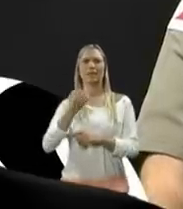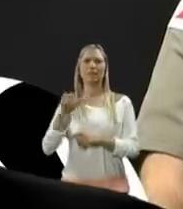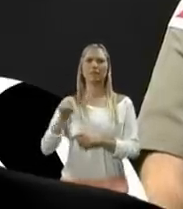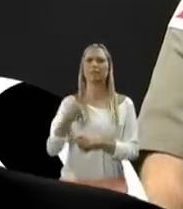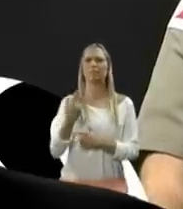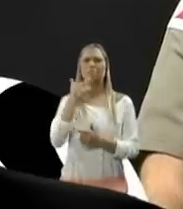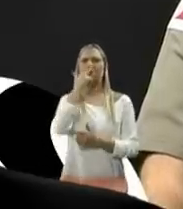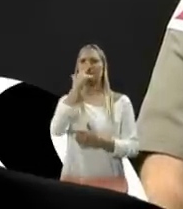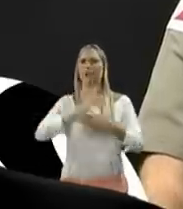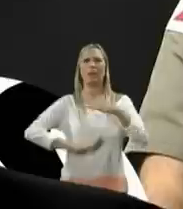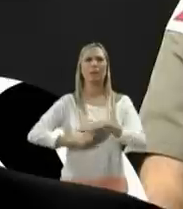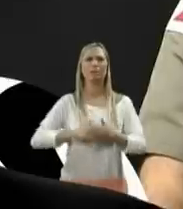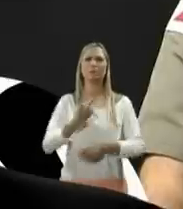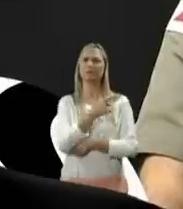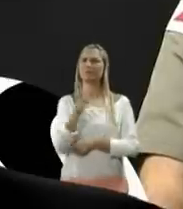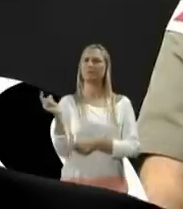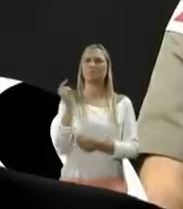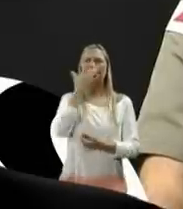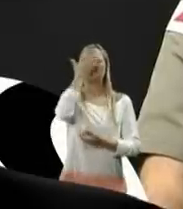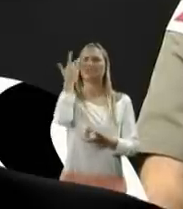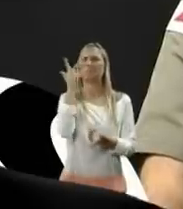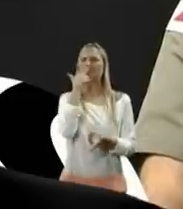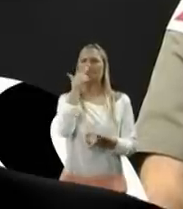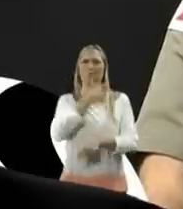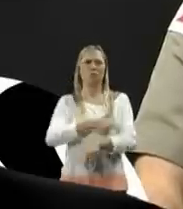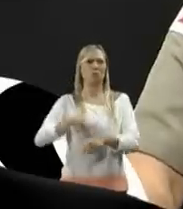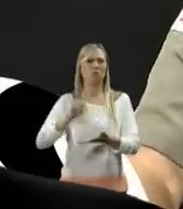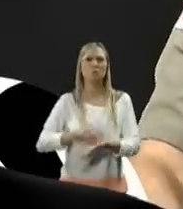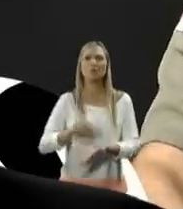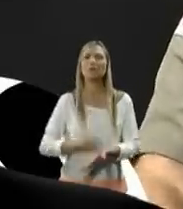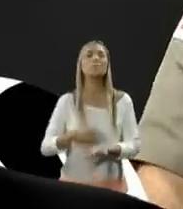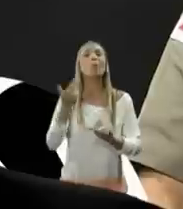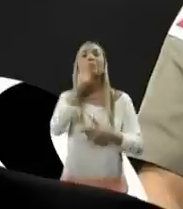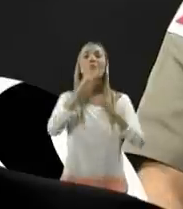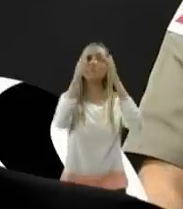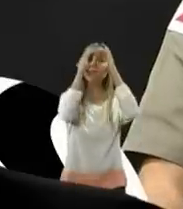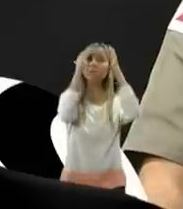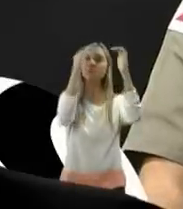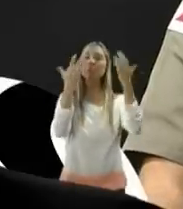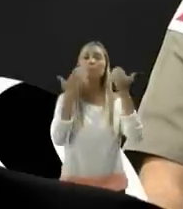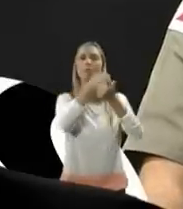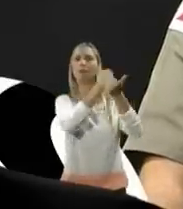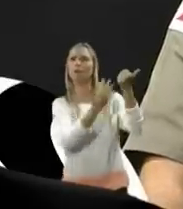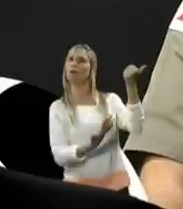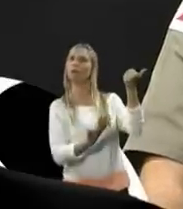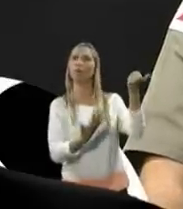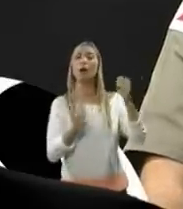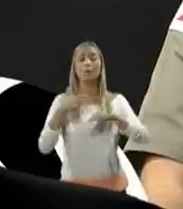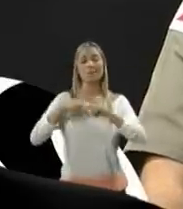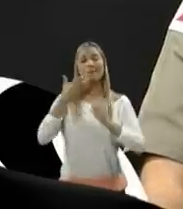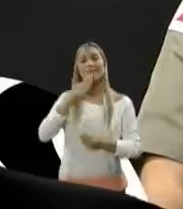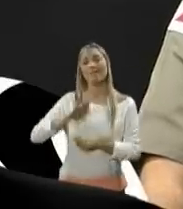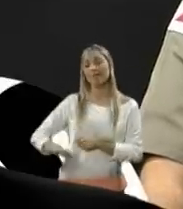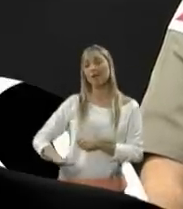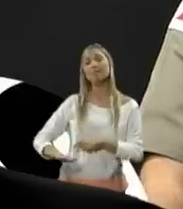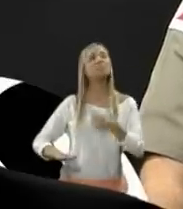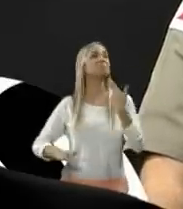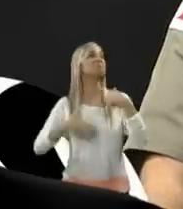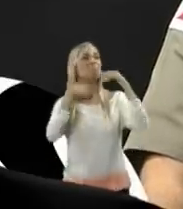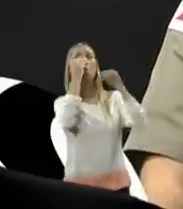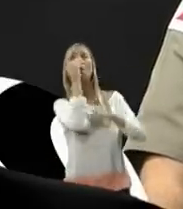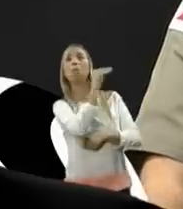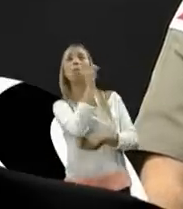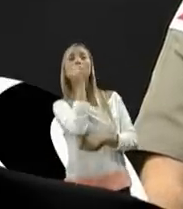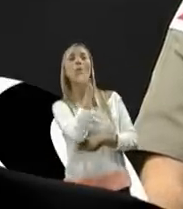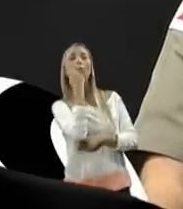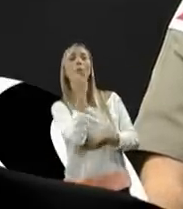socialmente, sem respeitar as autoridades constituídas, porque desde lá de pequeno não aprende a respeitar os pais, entendê-los e